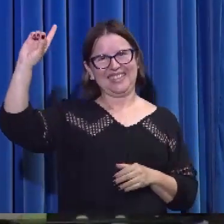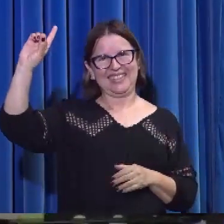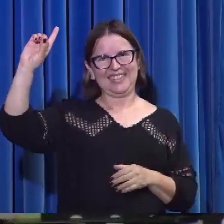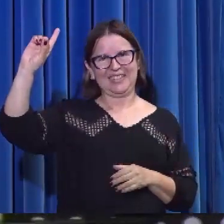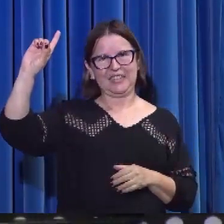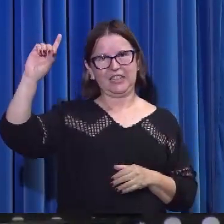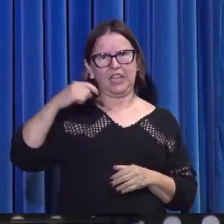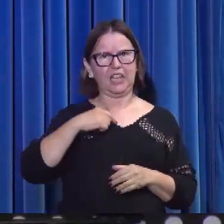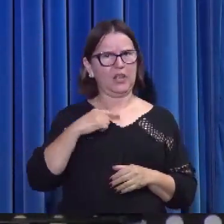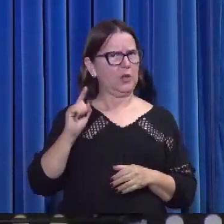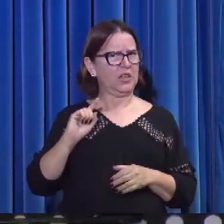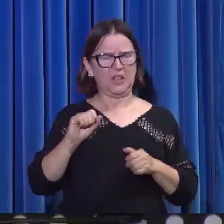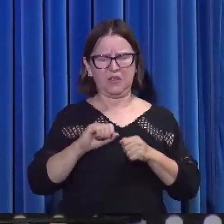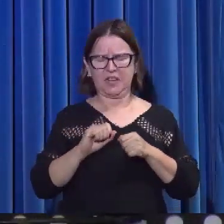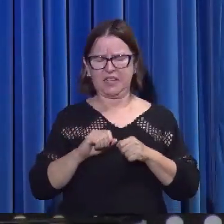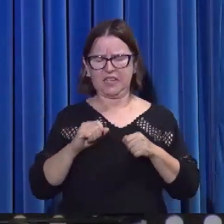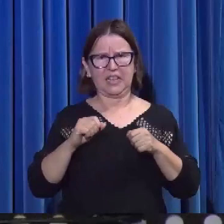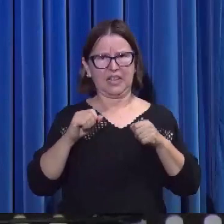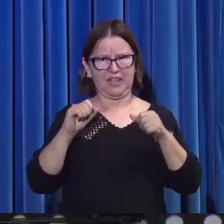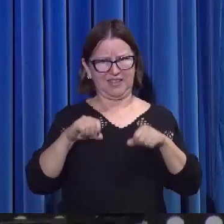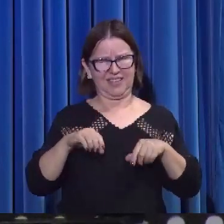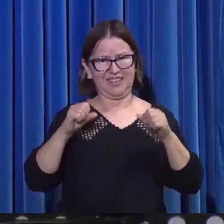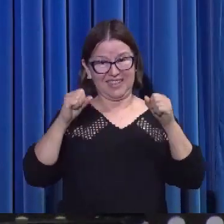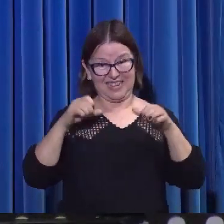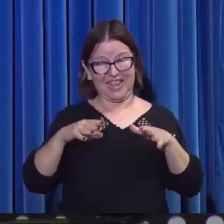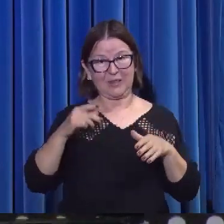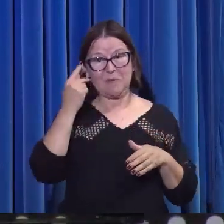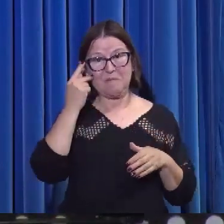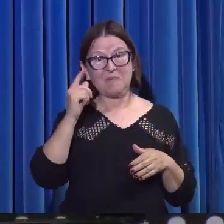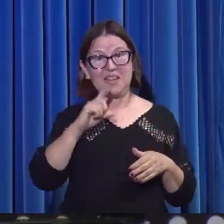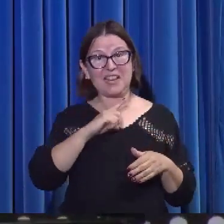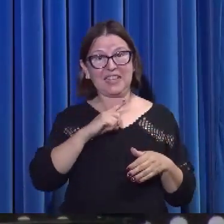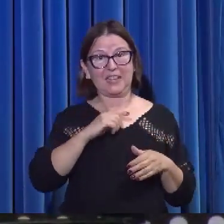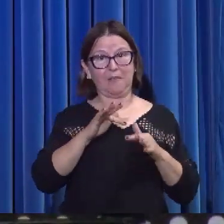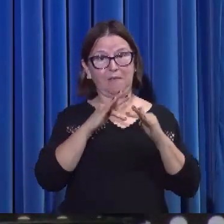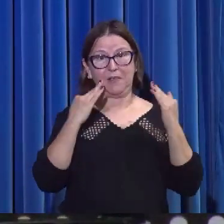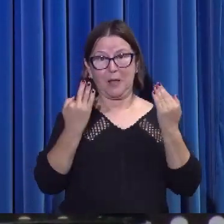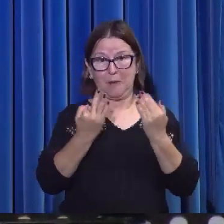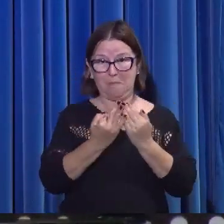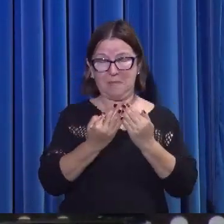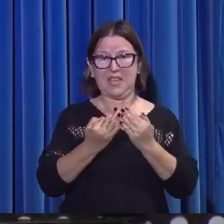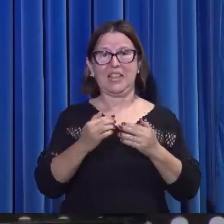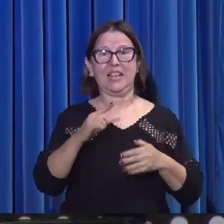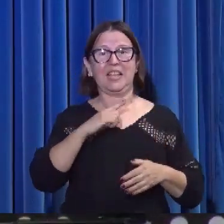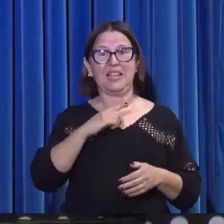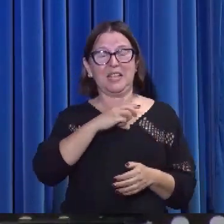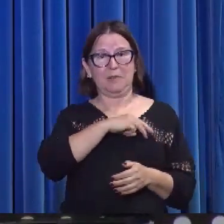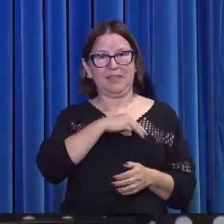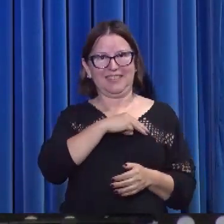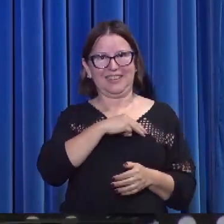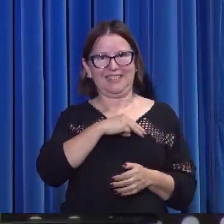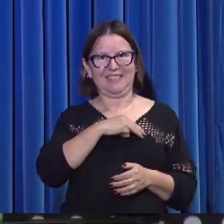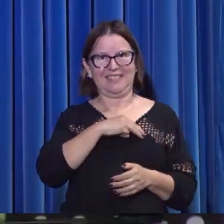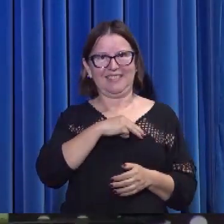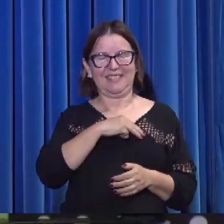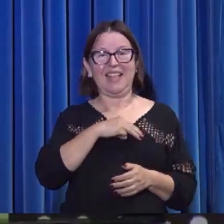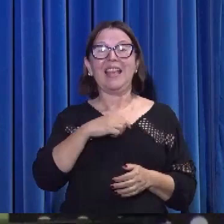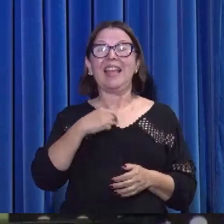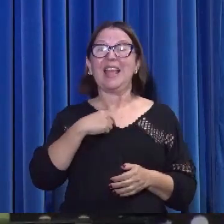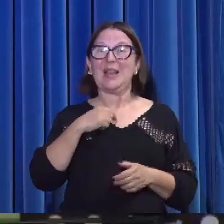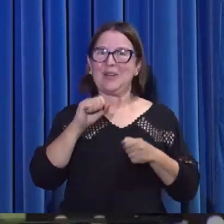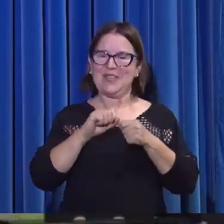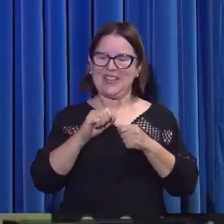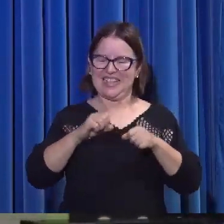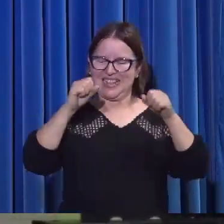também para ter família, para ter um ministério, mas antes de tudo isso eu fui criado para glorificar o nome de Deus. O